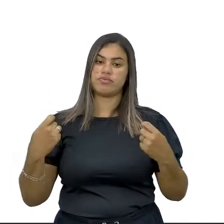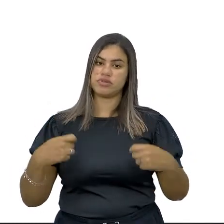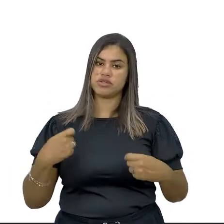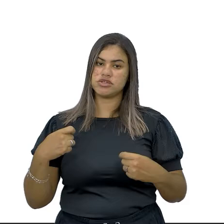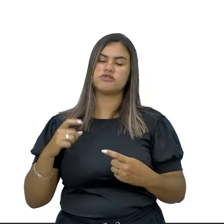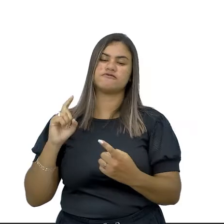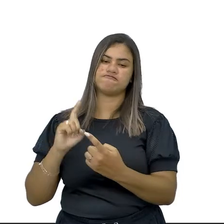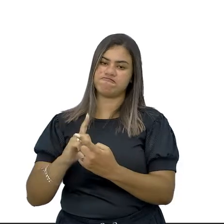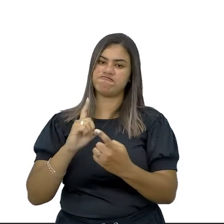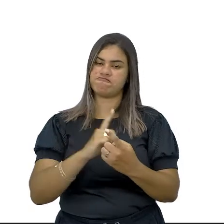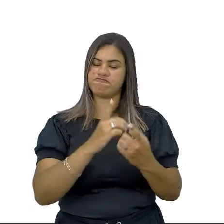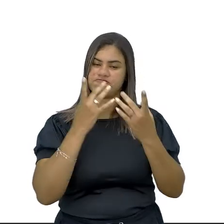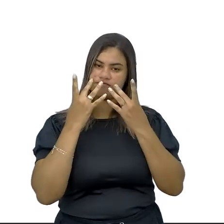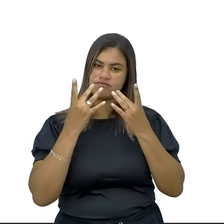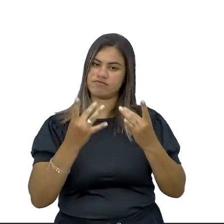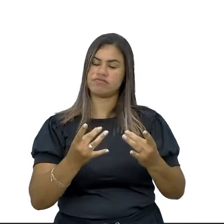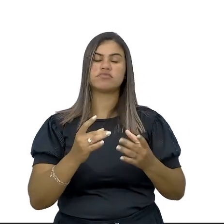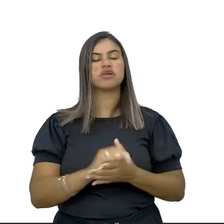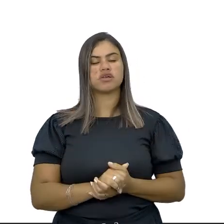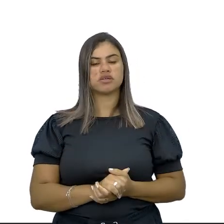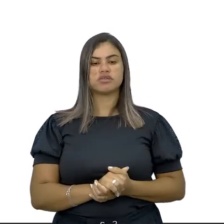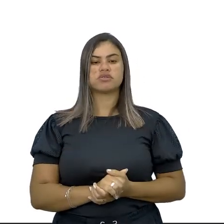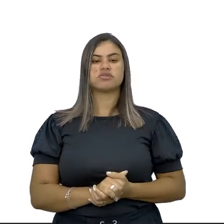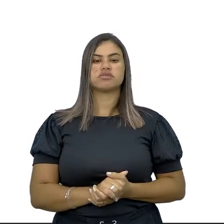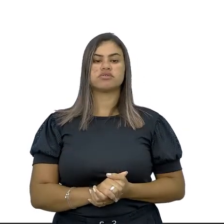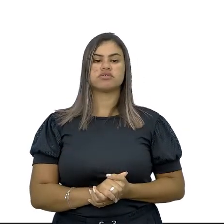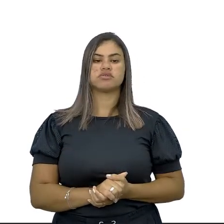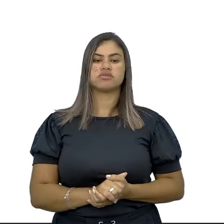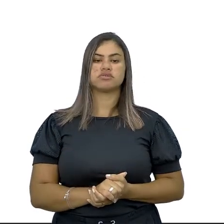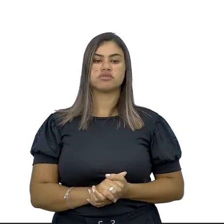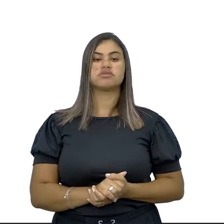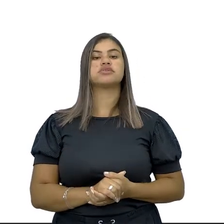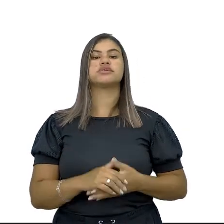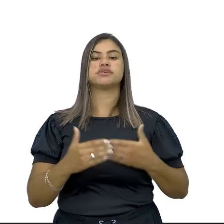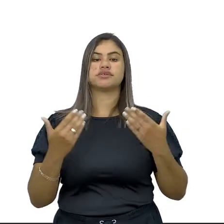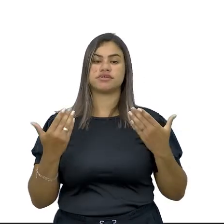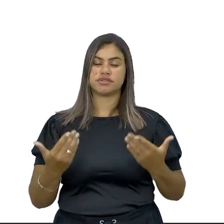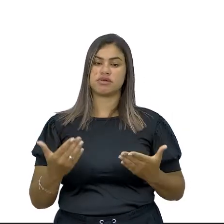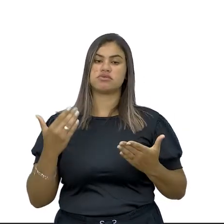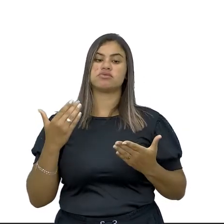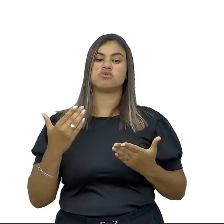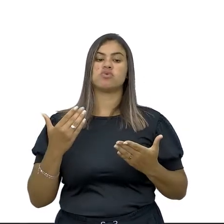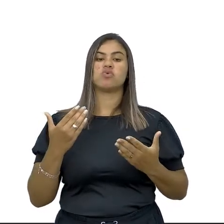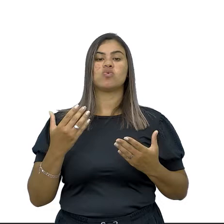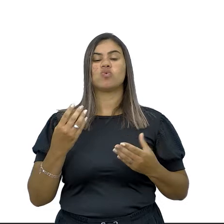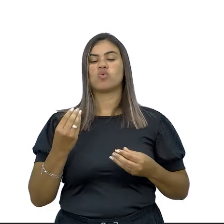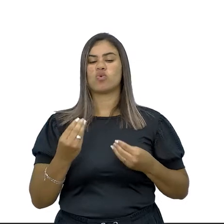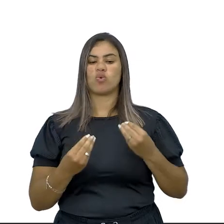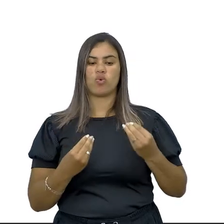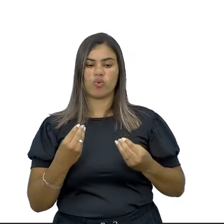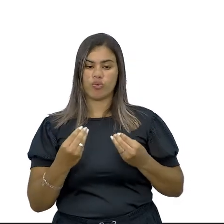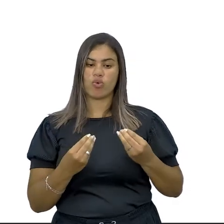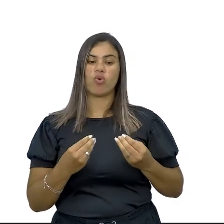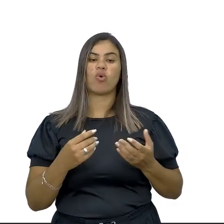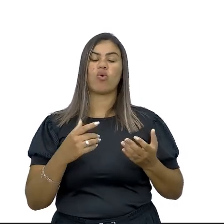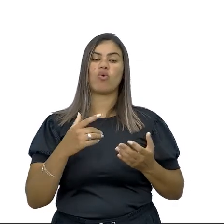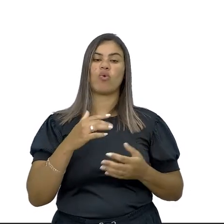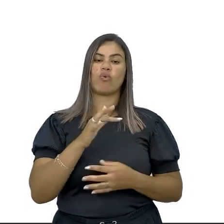vocês. Então, a princípio, né, as duas formas, tanto o